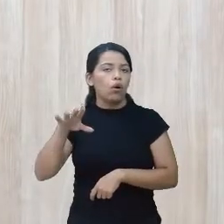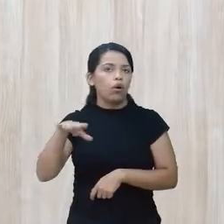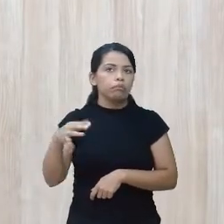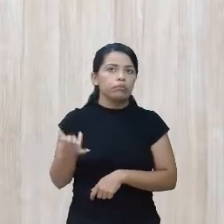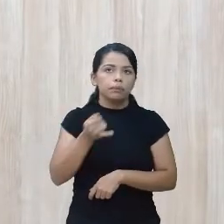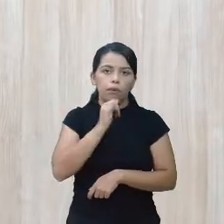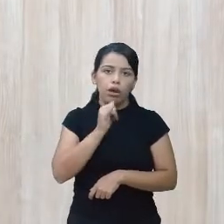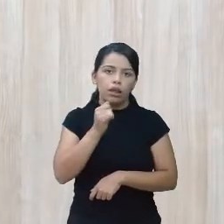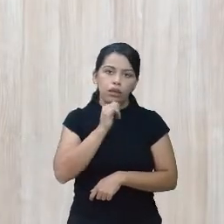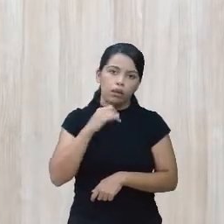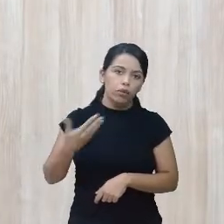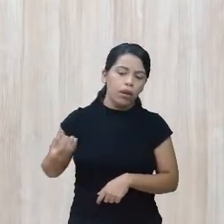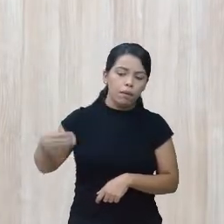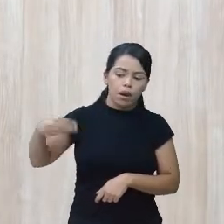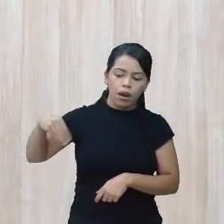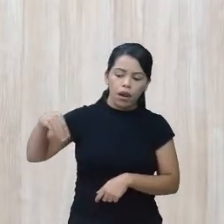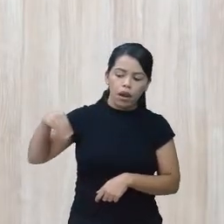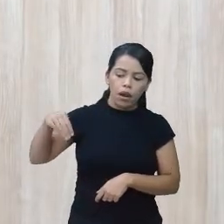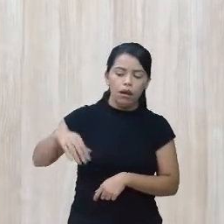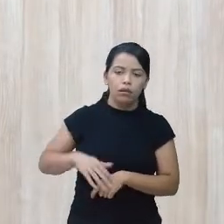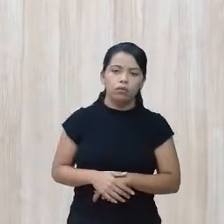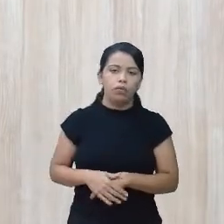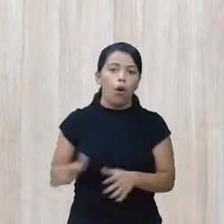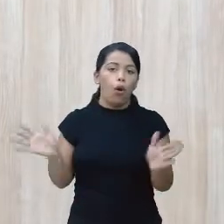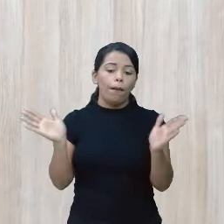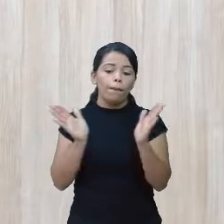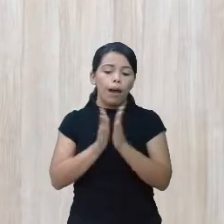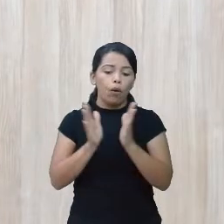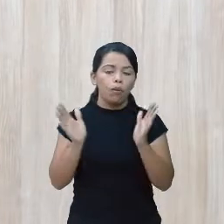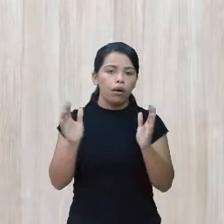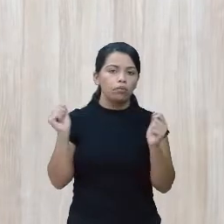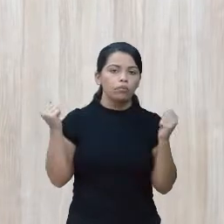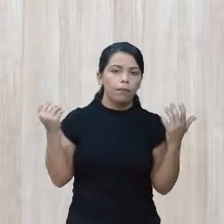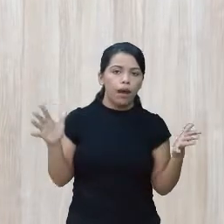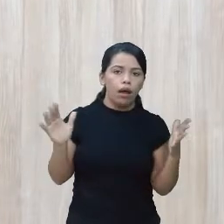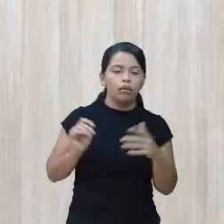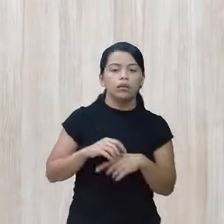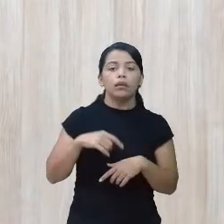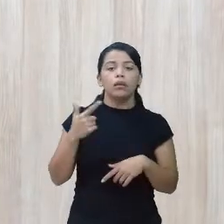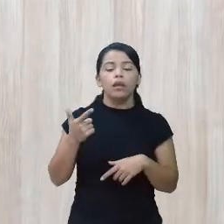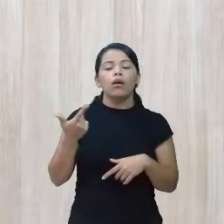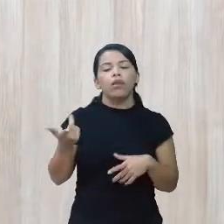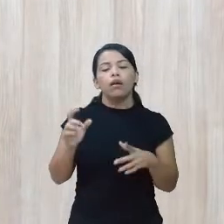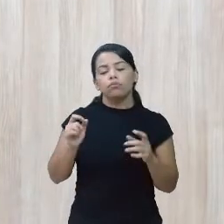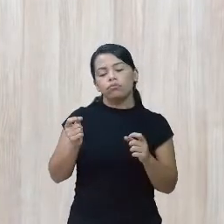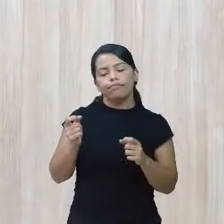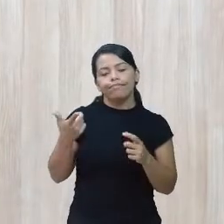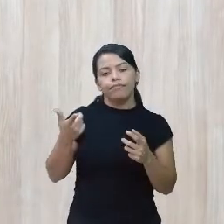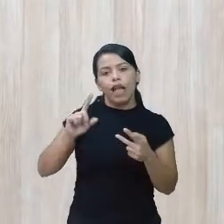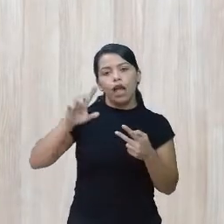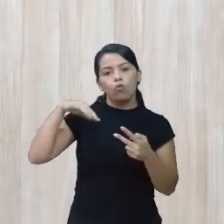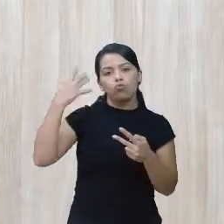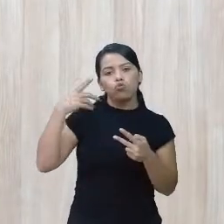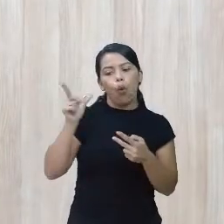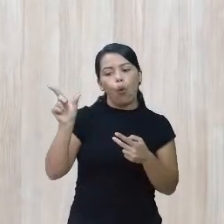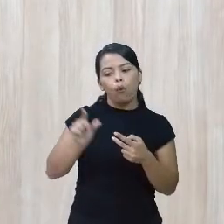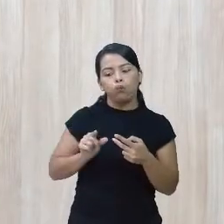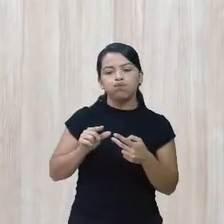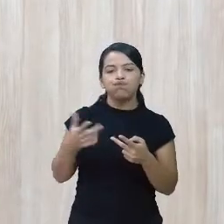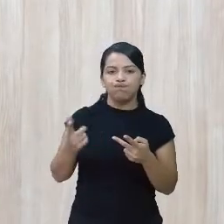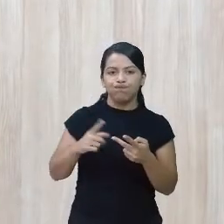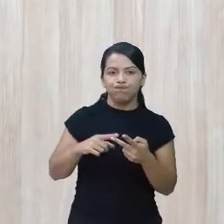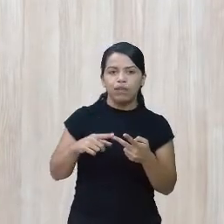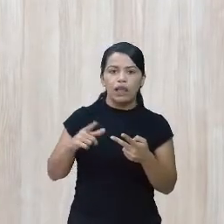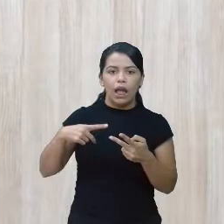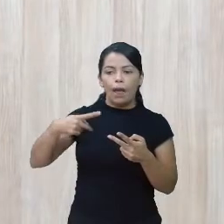um som longo, o som de uma palma é um som curto. Isso é a propriedade ou o parâmetro, a gente também usa